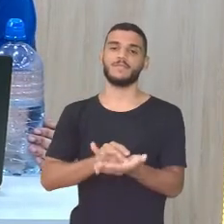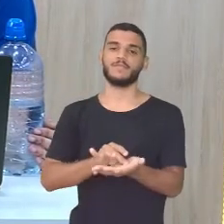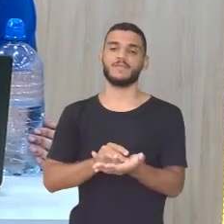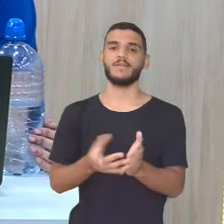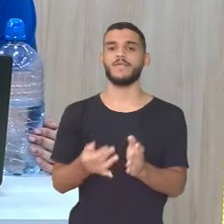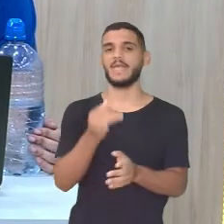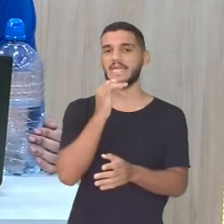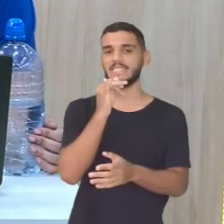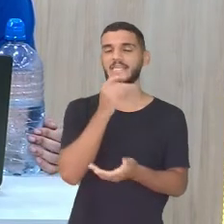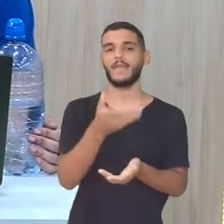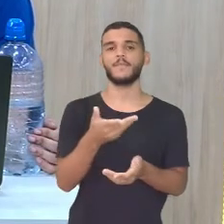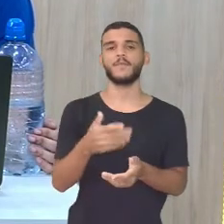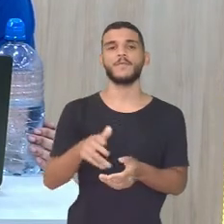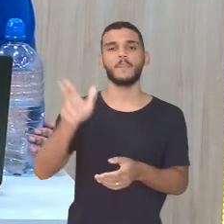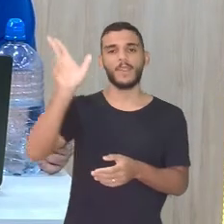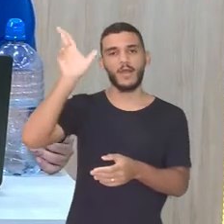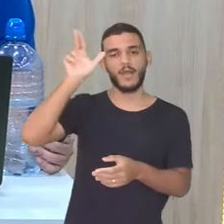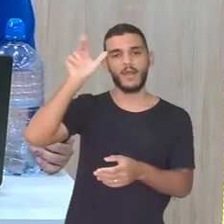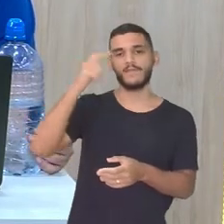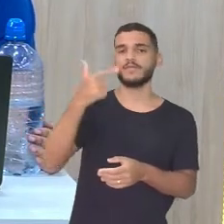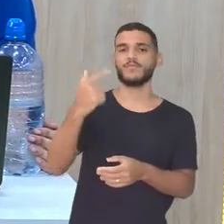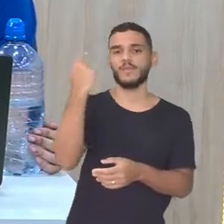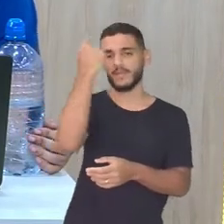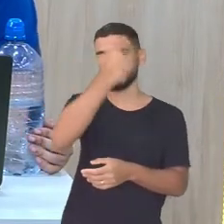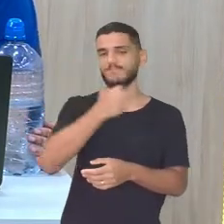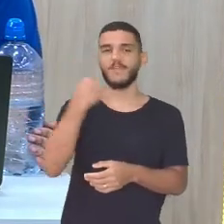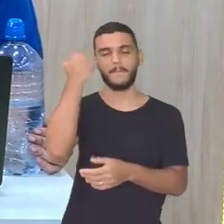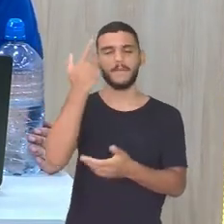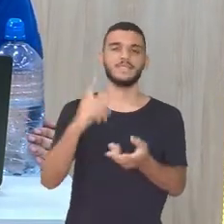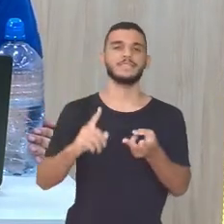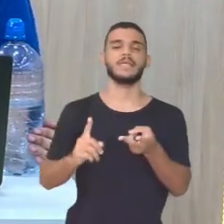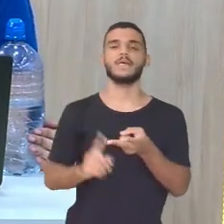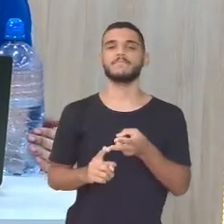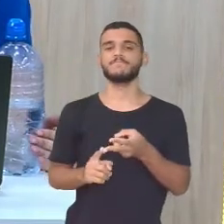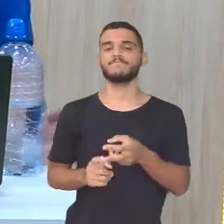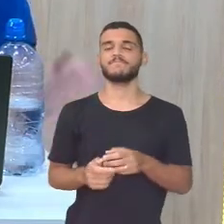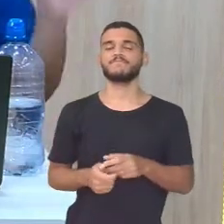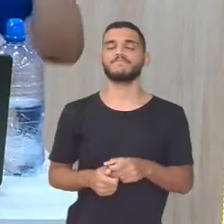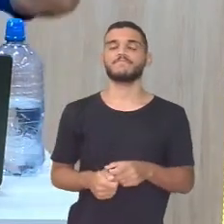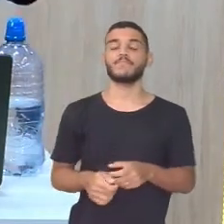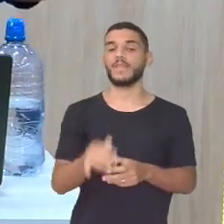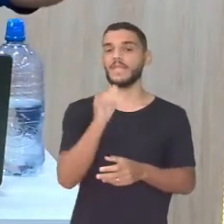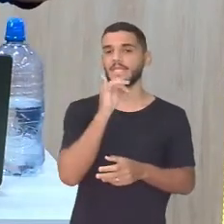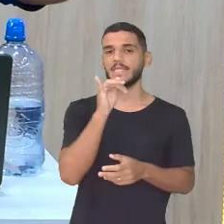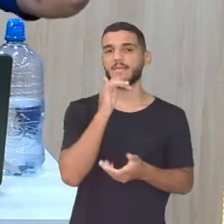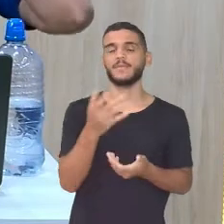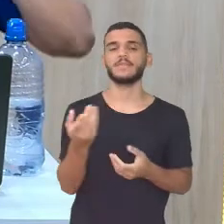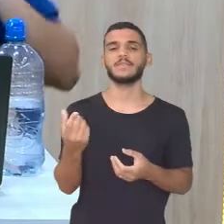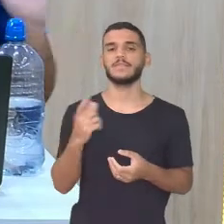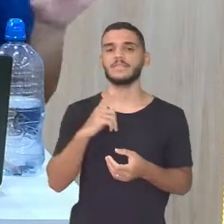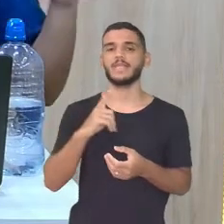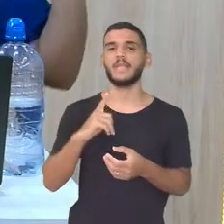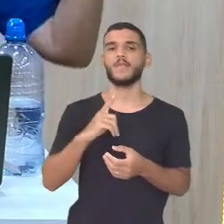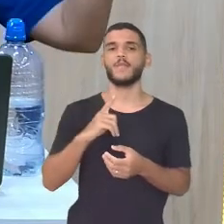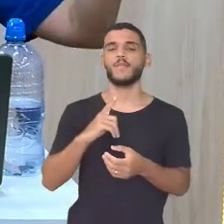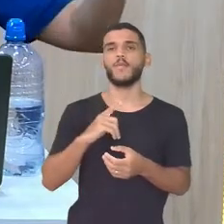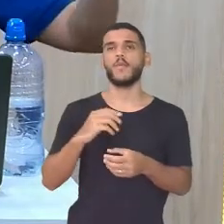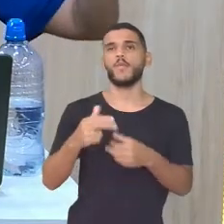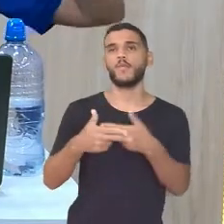mula sem cabeça. Por exemplo, quando a gente tem, por exemplo, narrativas que inserem elementos sobrenaturais,